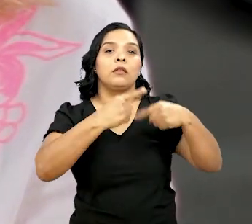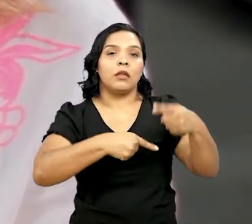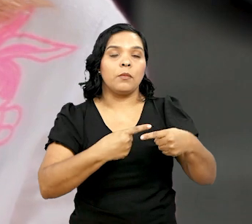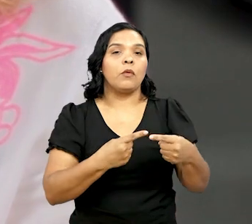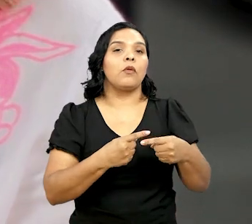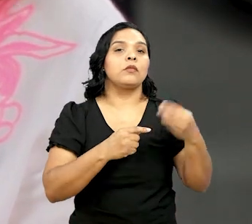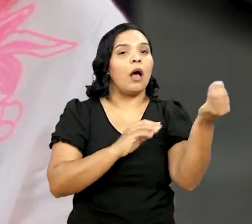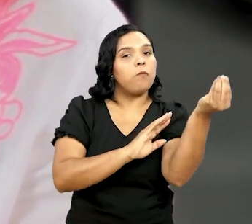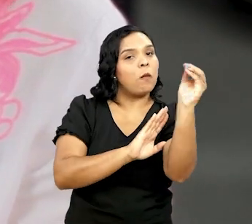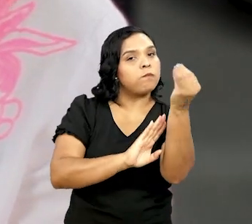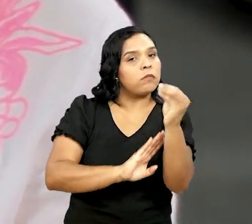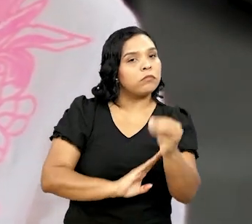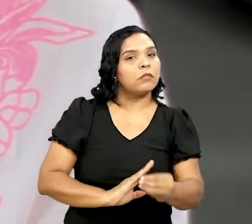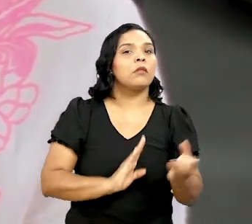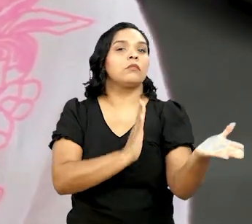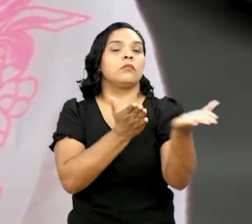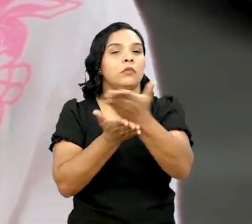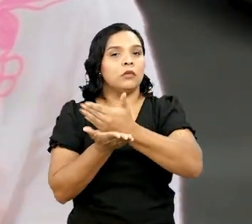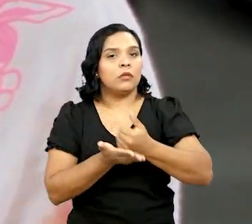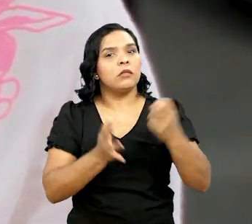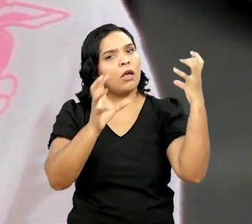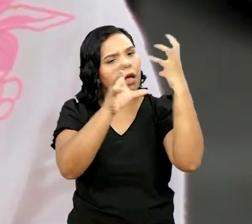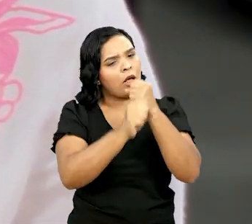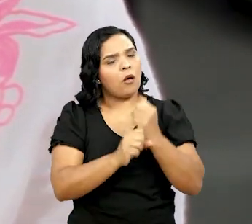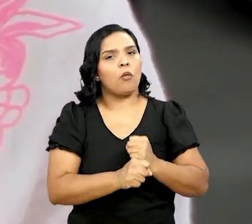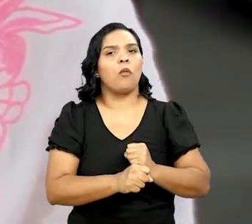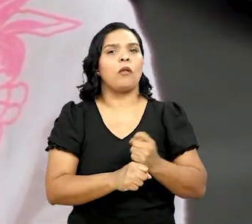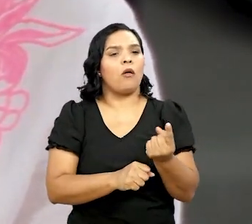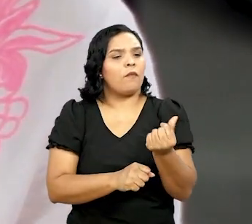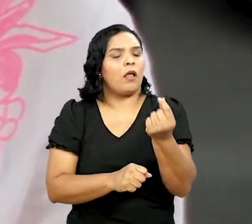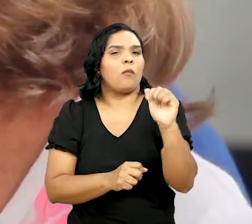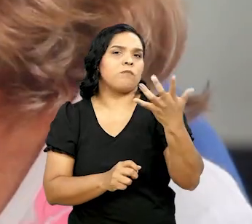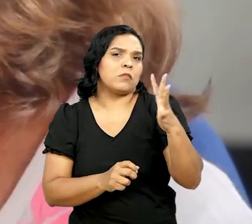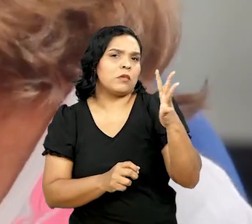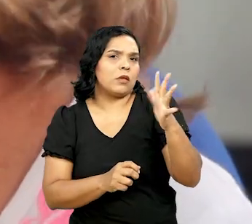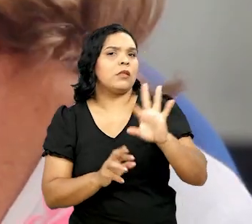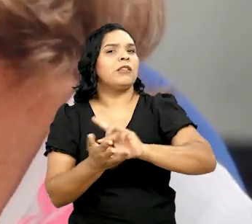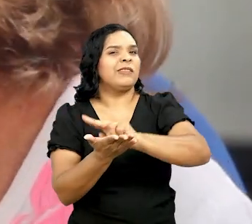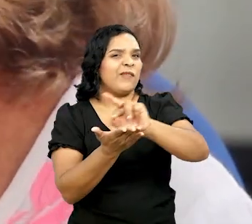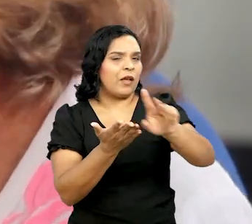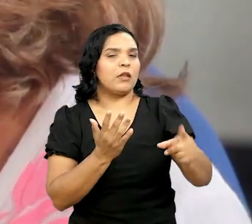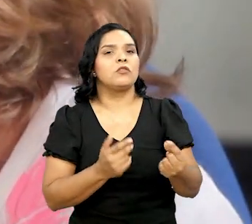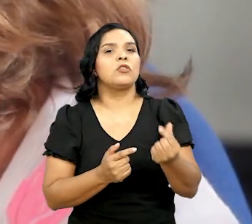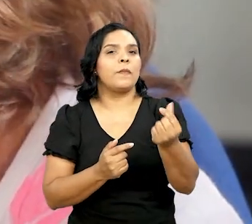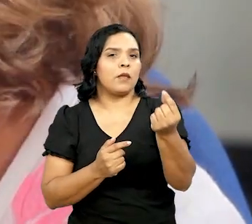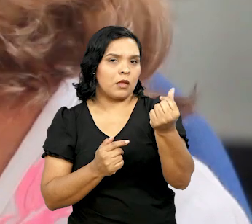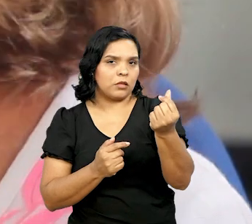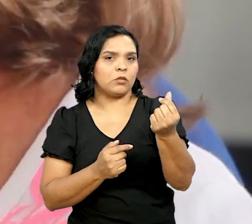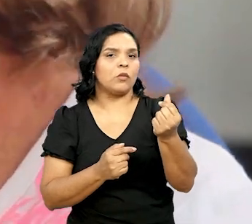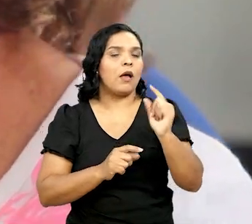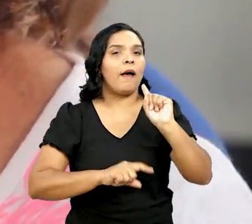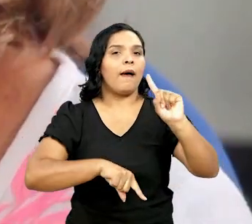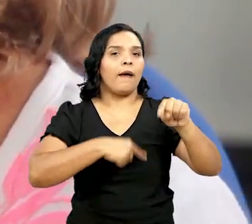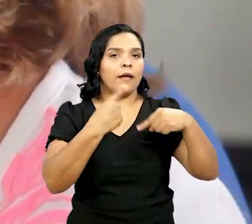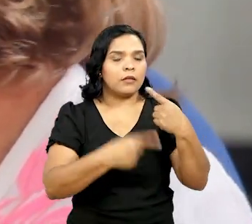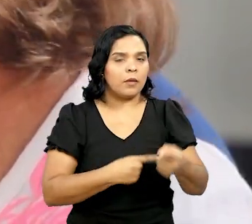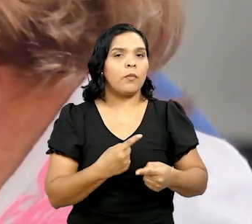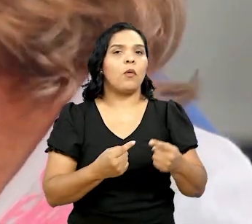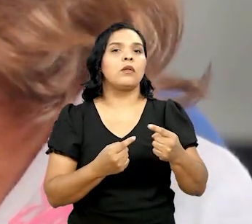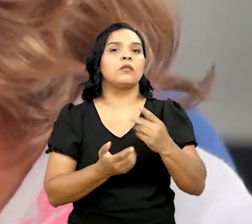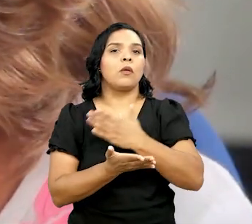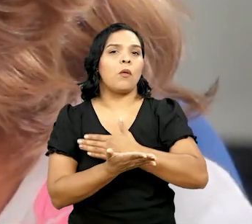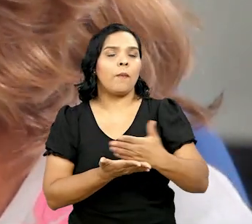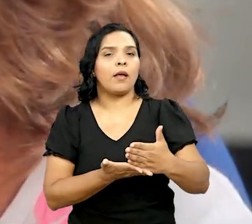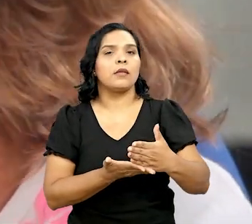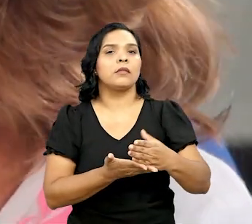isso, a gente imputa todos esses dados, calcula o preço médio, porque você tem diferenças de preço. Então, a gente dá a média. A partir disso, a